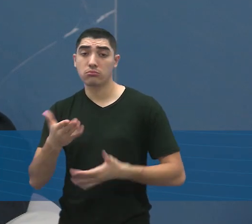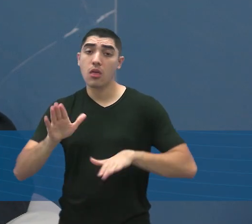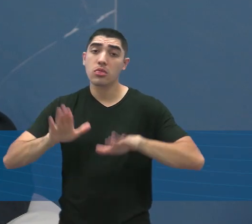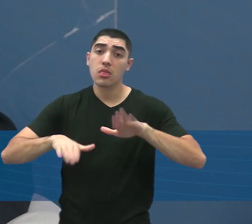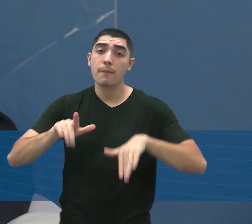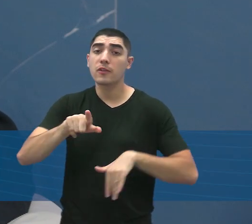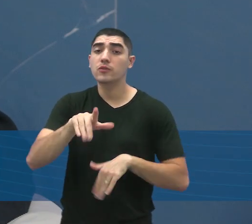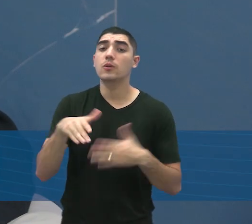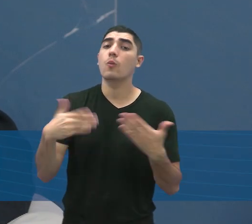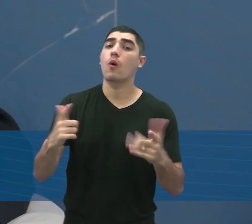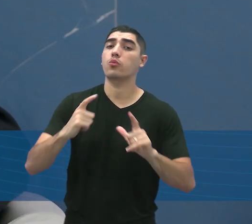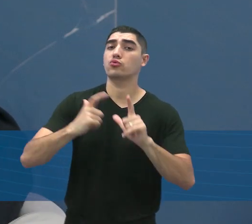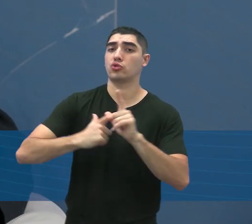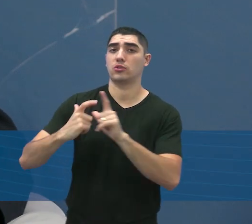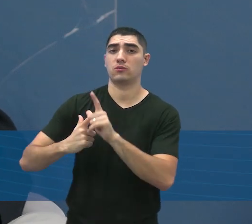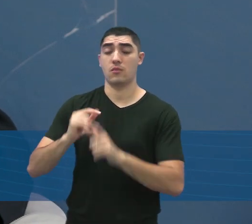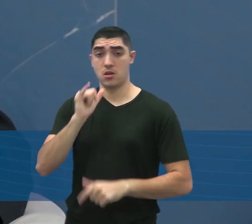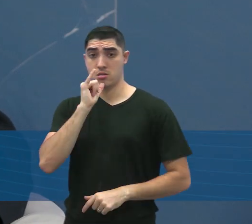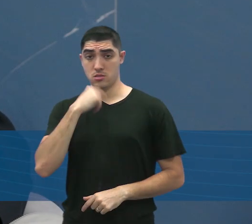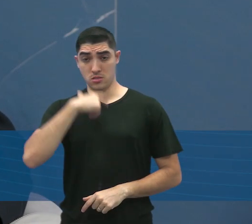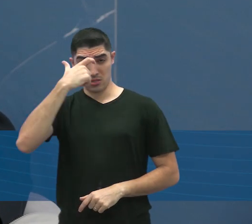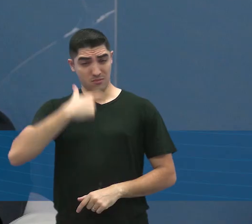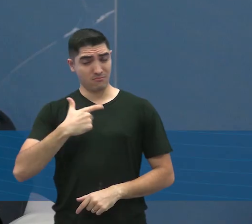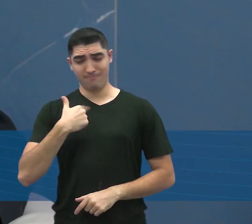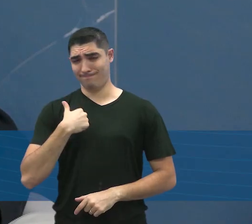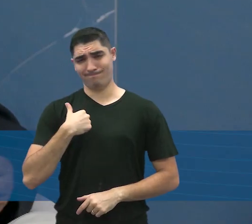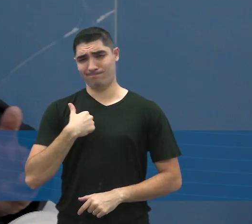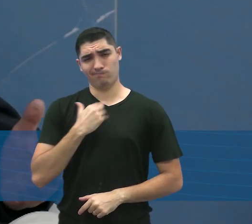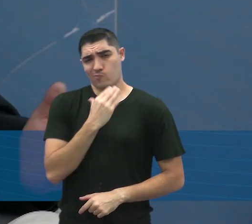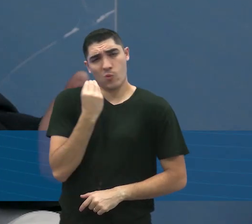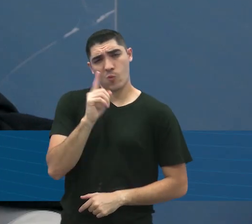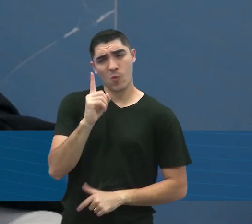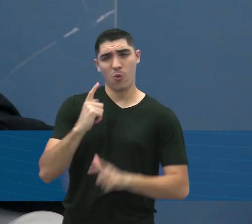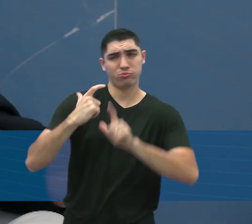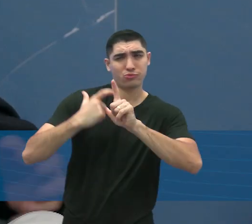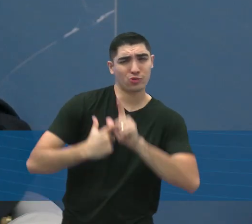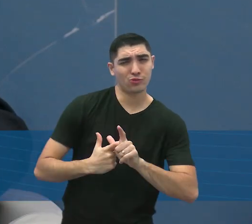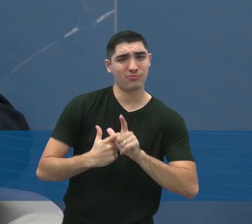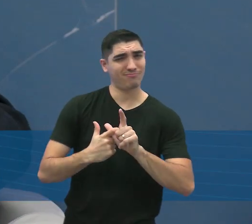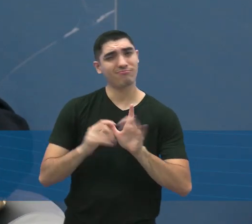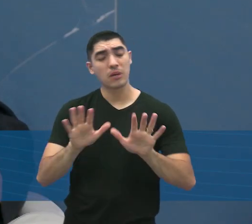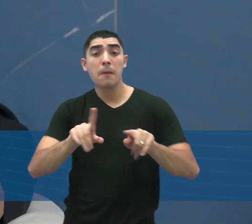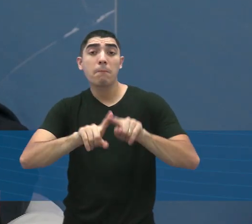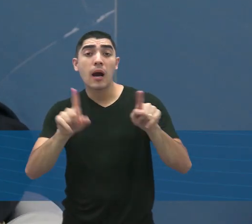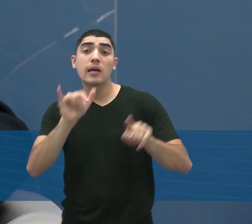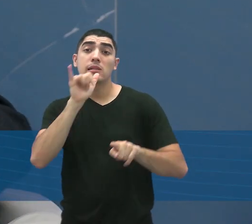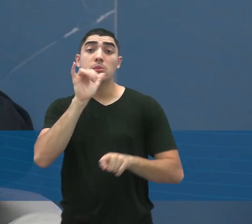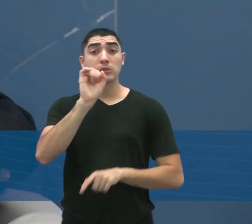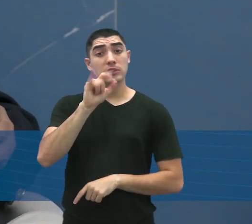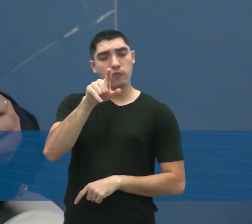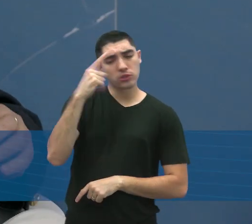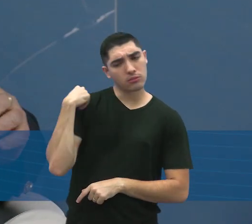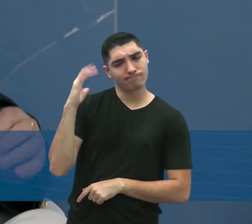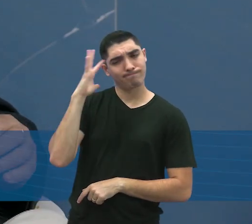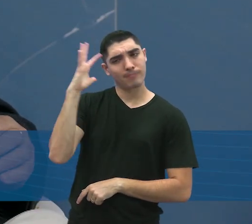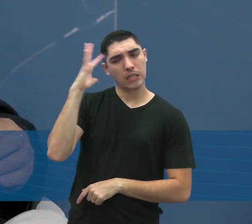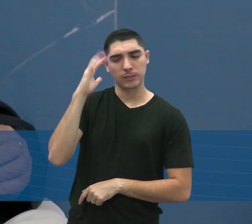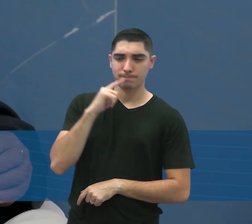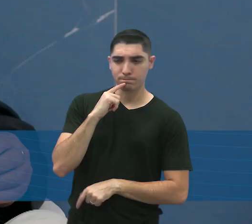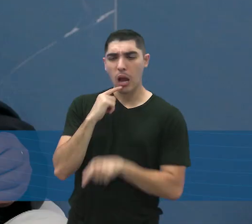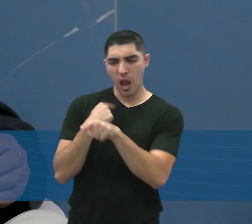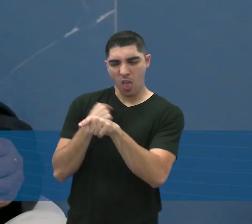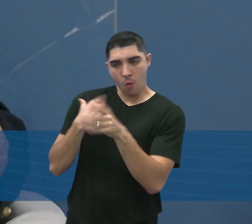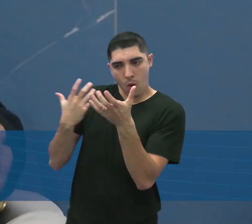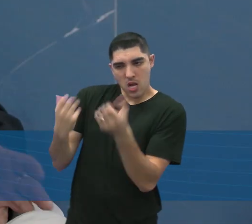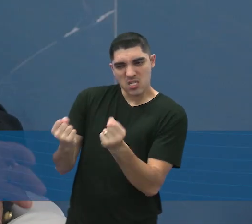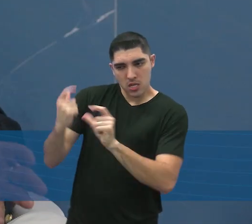de dívida. Eu não sou a favor de dívida, mas às vezes uma dívida planejada dentro das suas